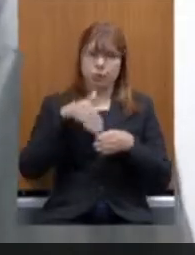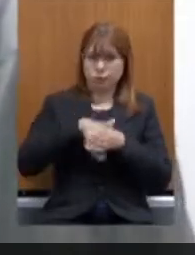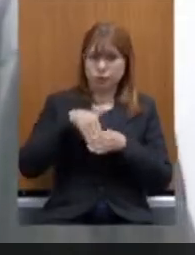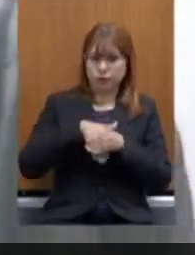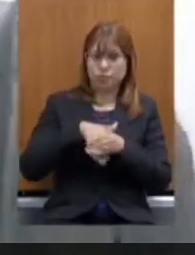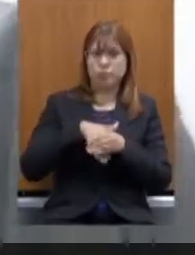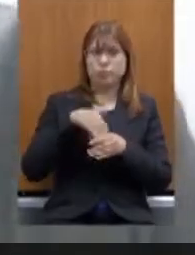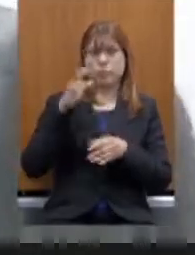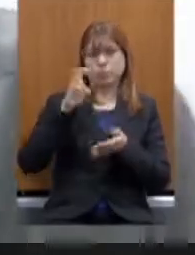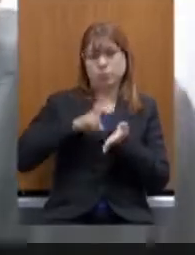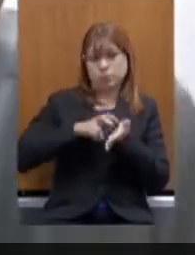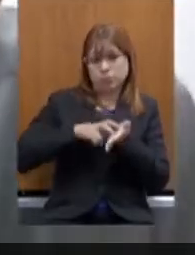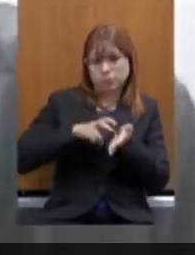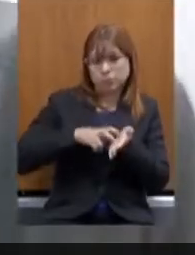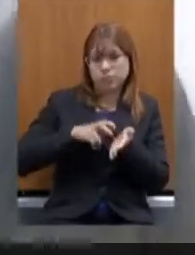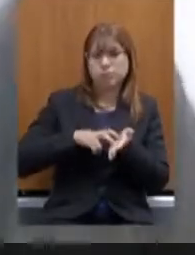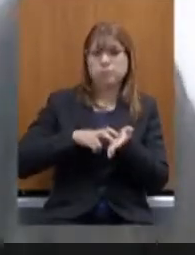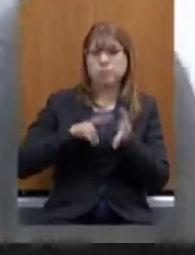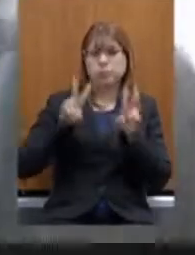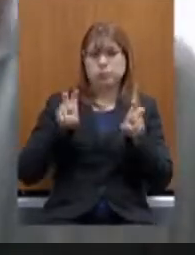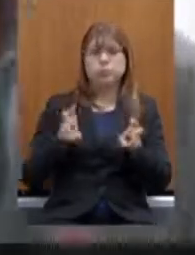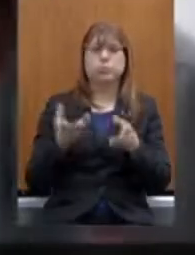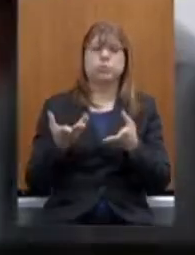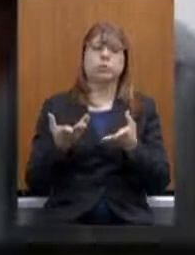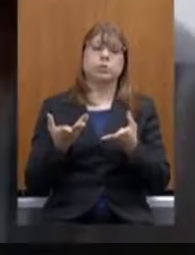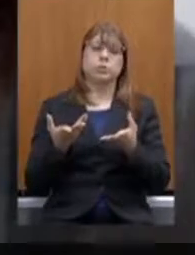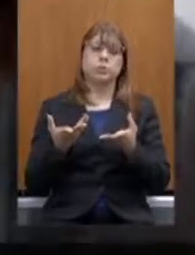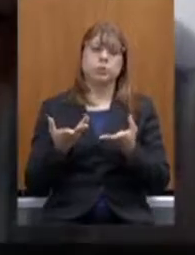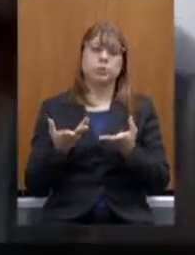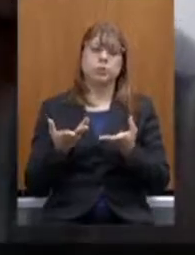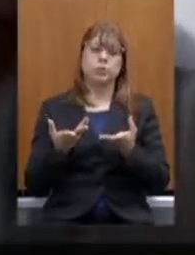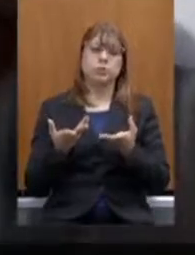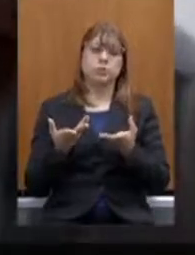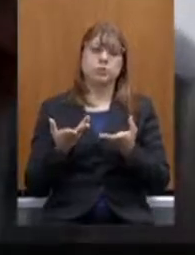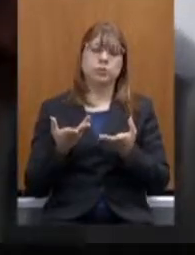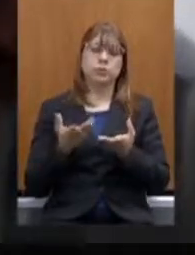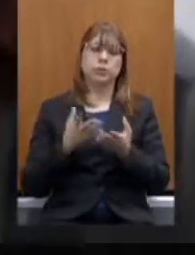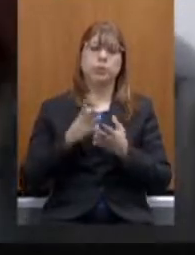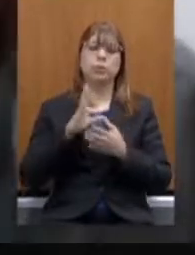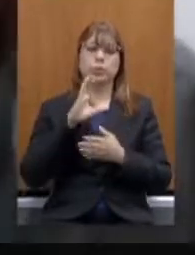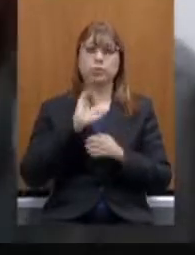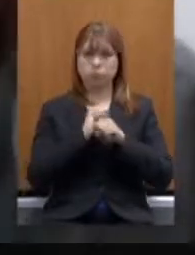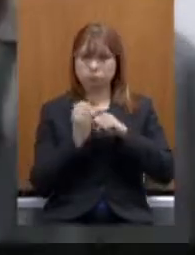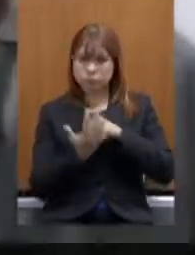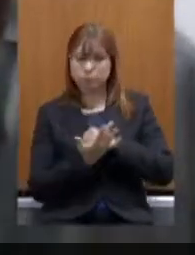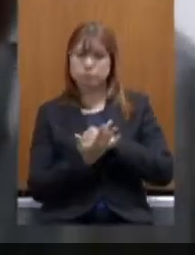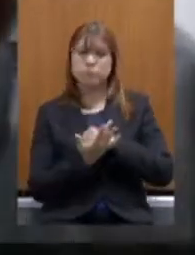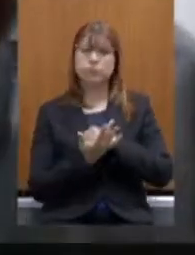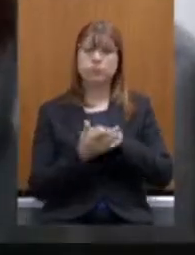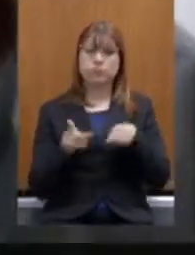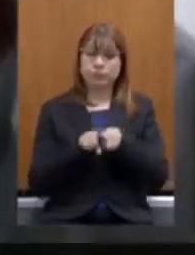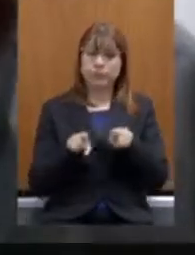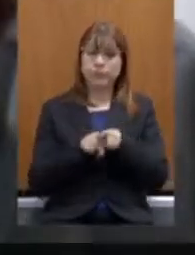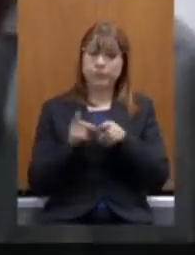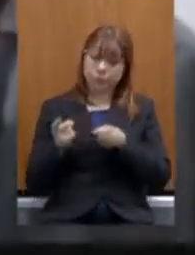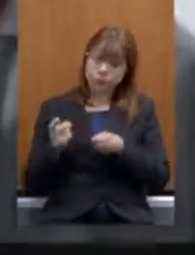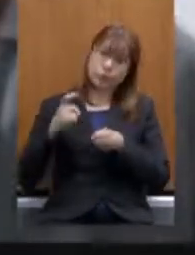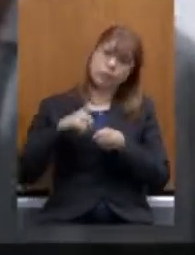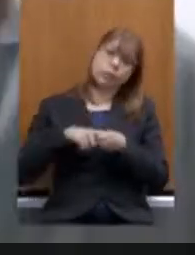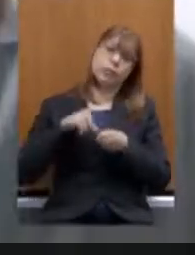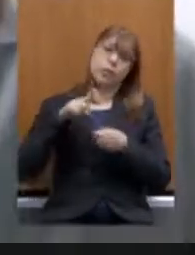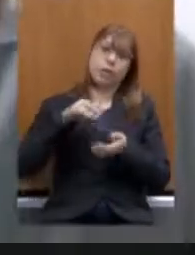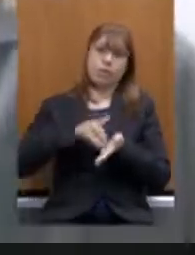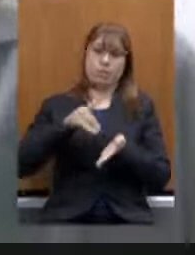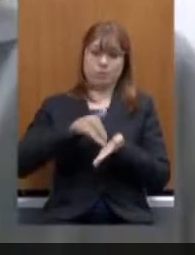fazer a parte da manhã sobre procedimentos relacionados ao corrigir 19 o retorno dos